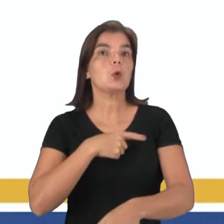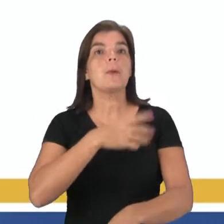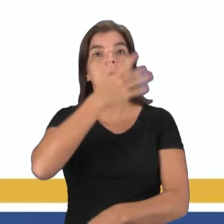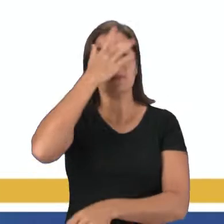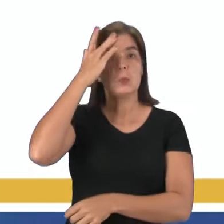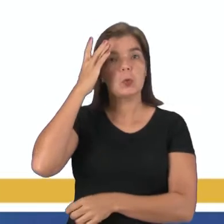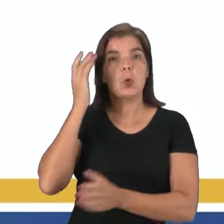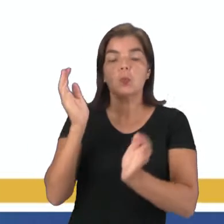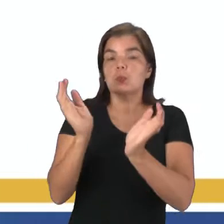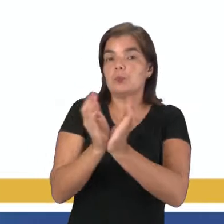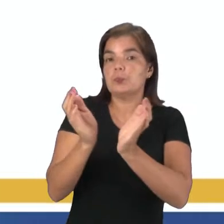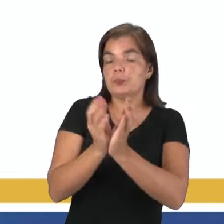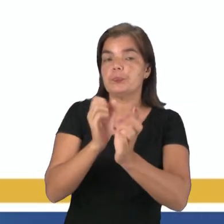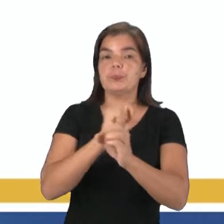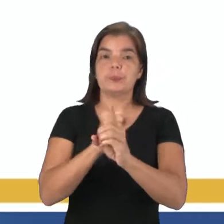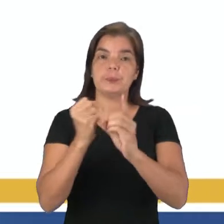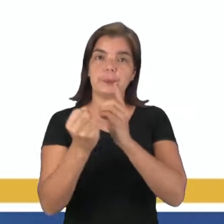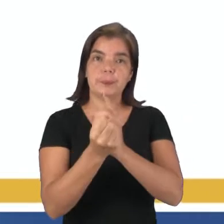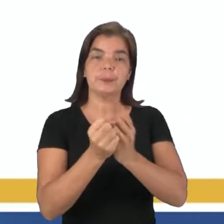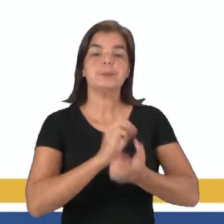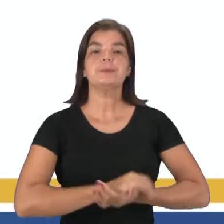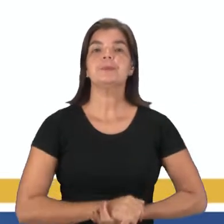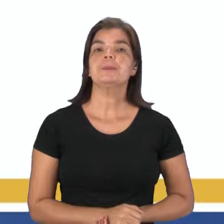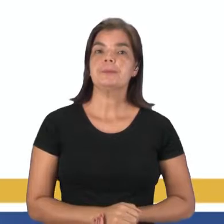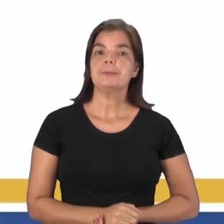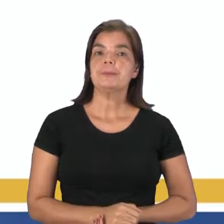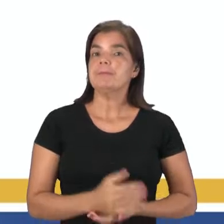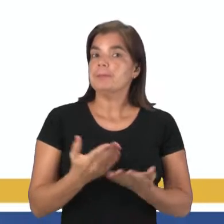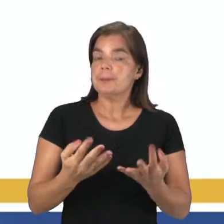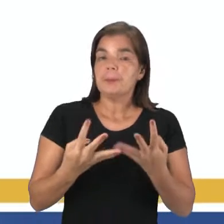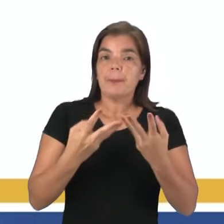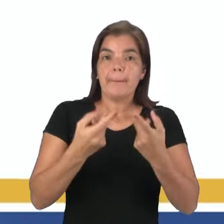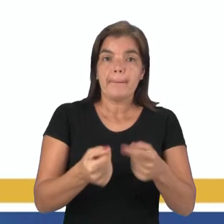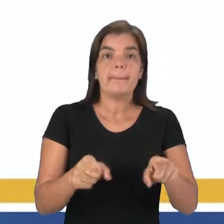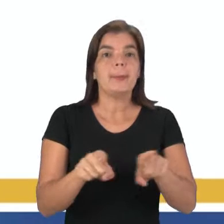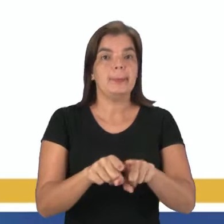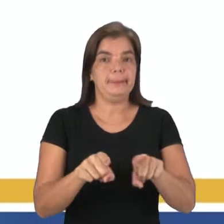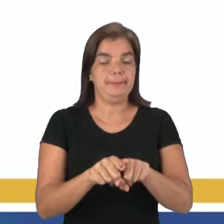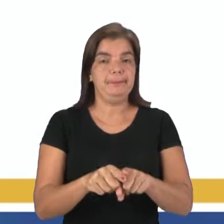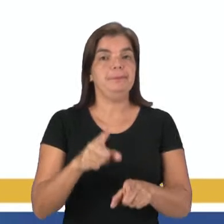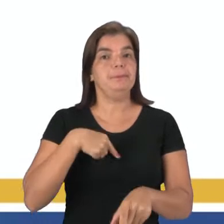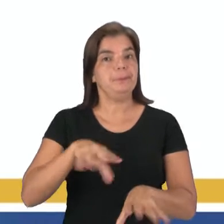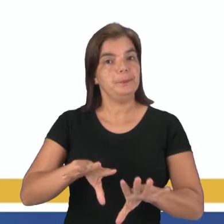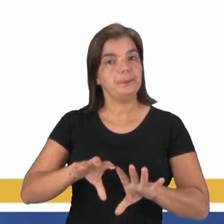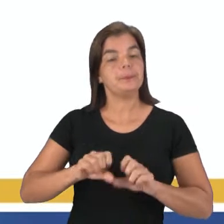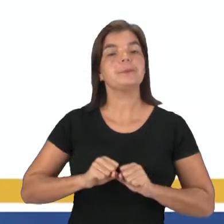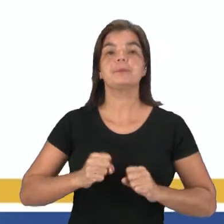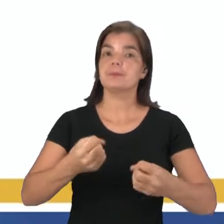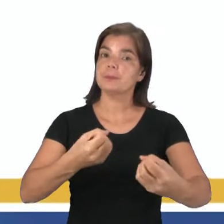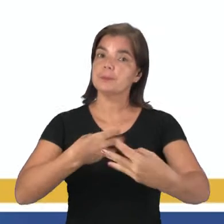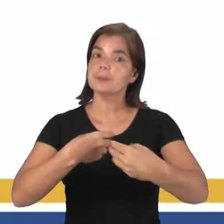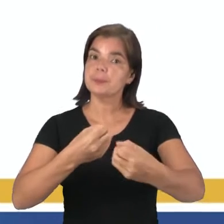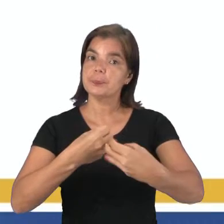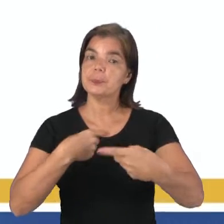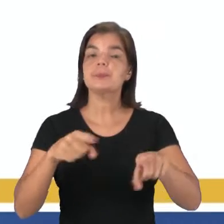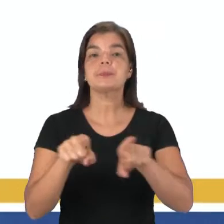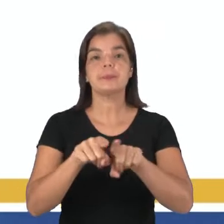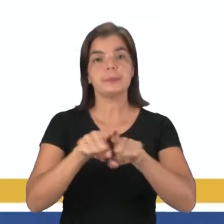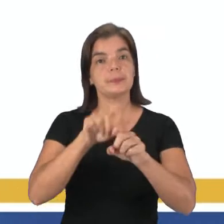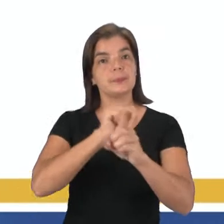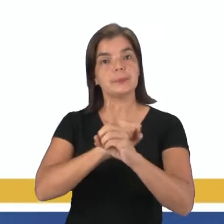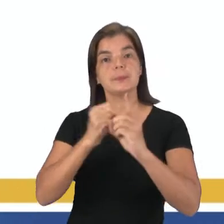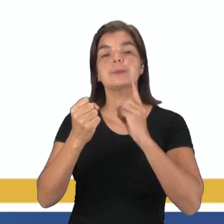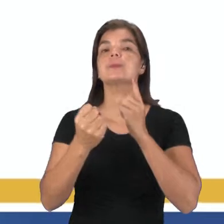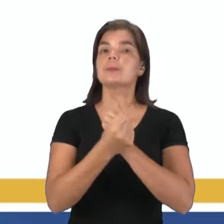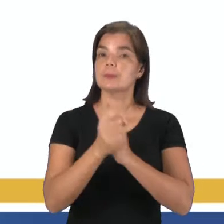ou hábitos adquiridos por uma pessoa como membro de uma sociedade. Então, tudo aquilo que nos é adquirido, que nos é